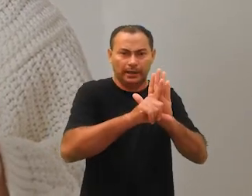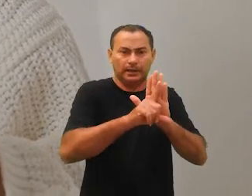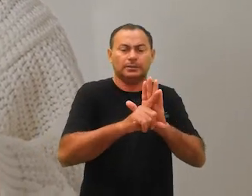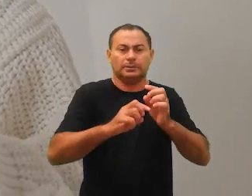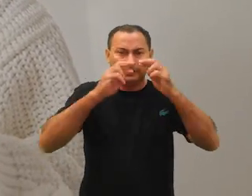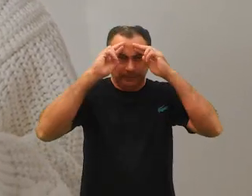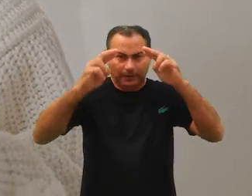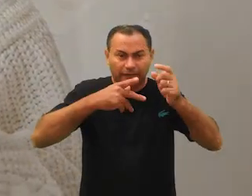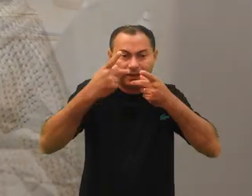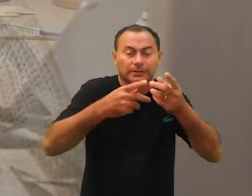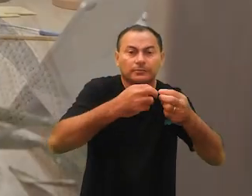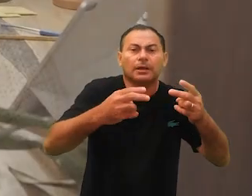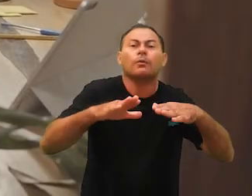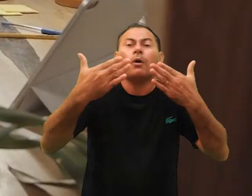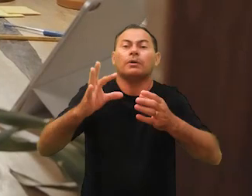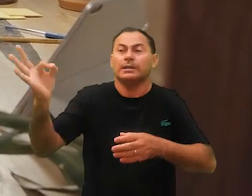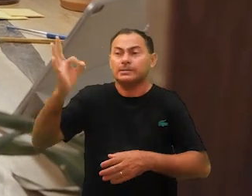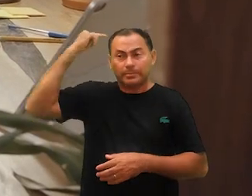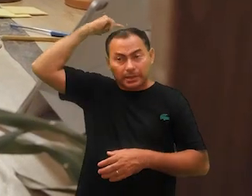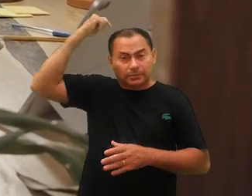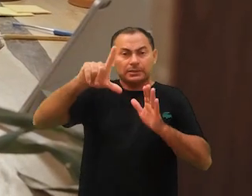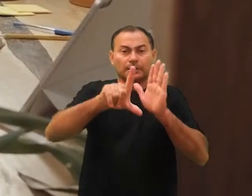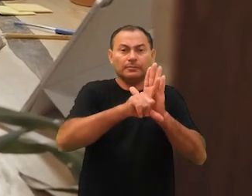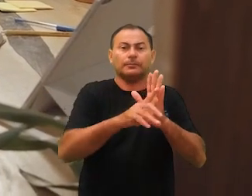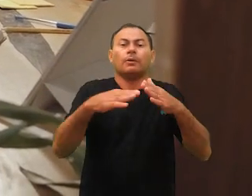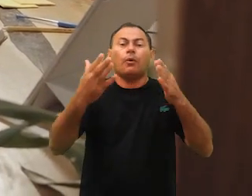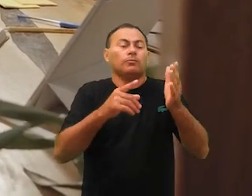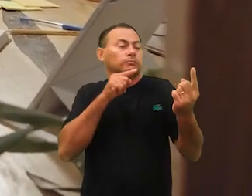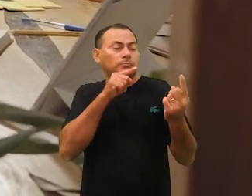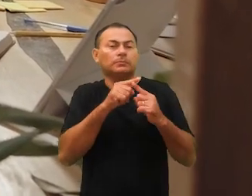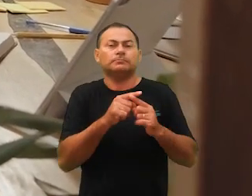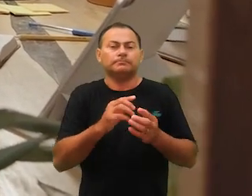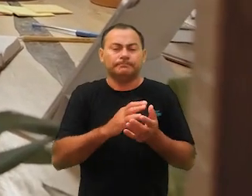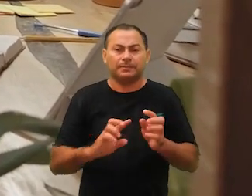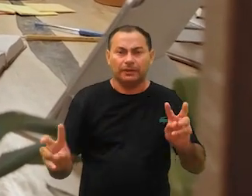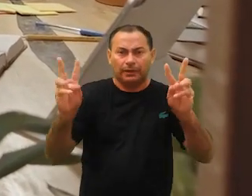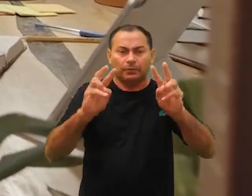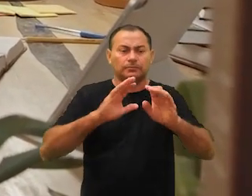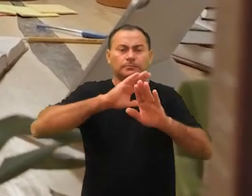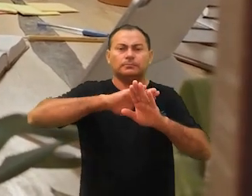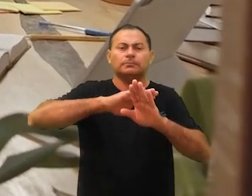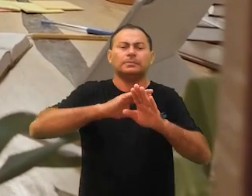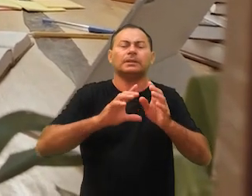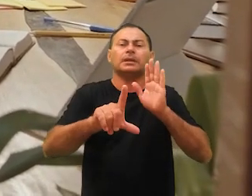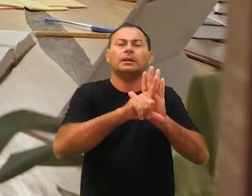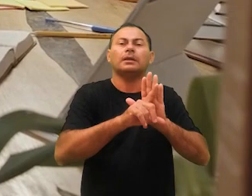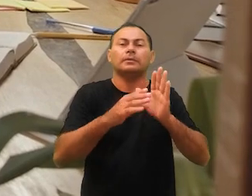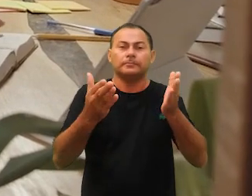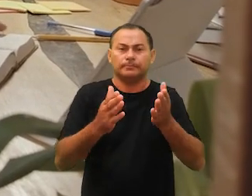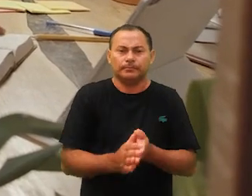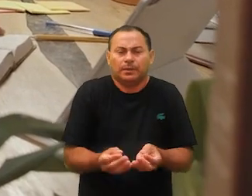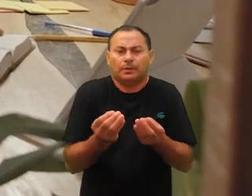a lei a este respeito? Qual é o espírito desta lei? Qual é o propósito e o princípio por trás desta